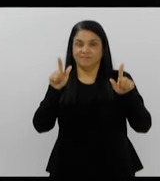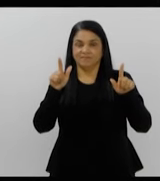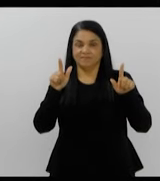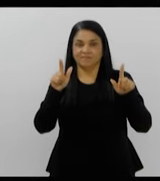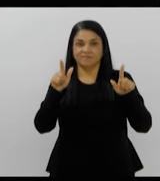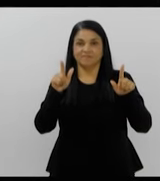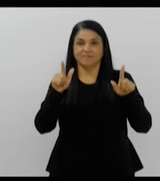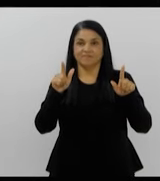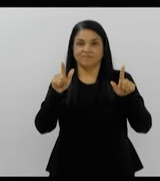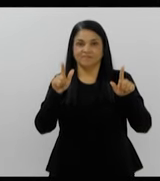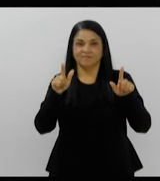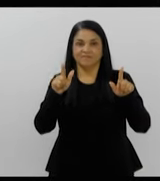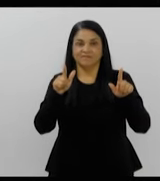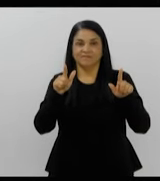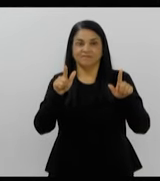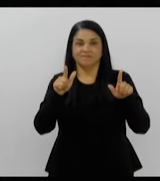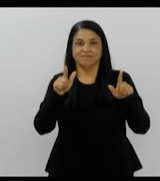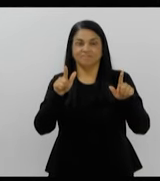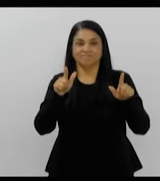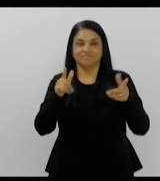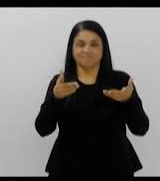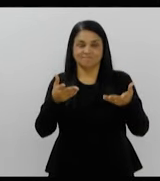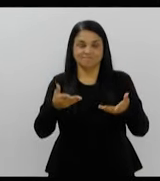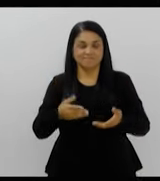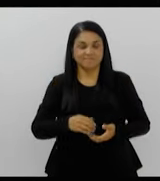exatamente pela essa má distribuição.